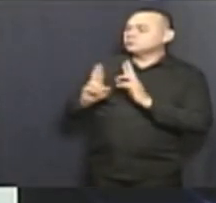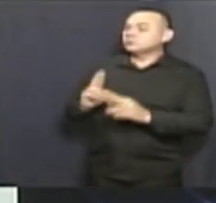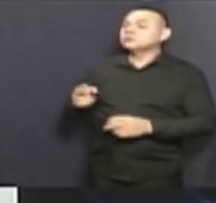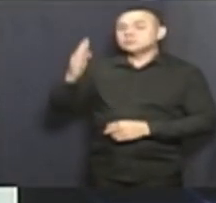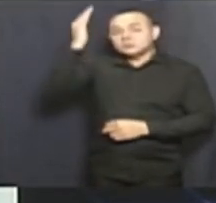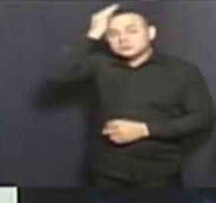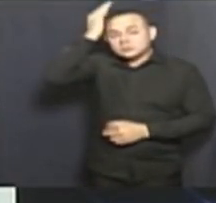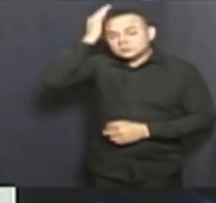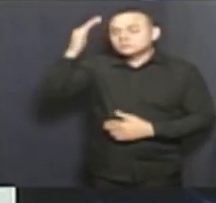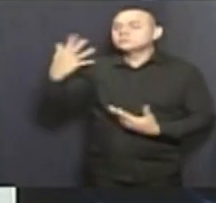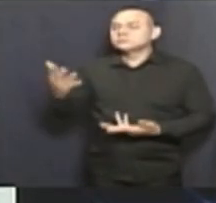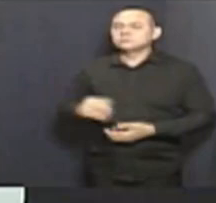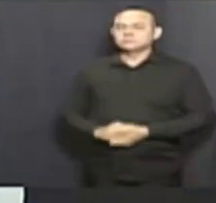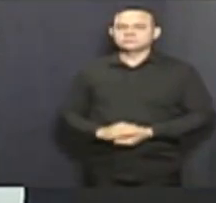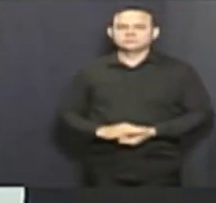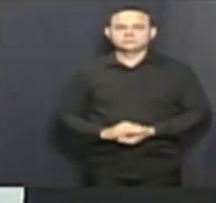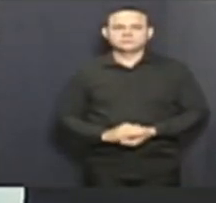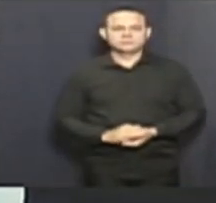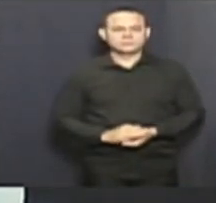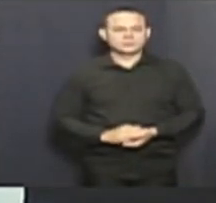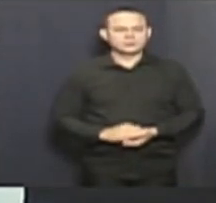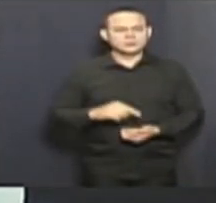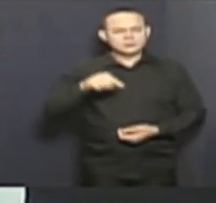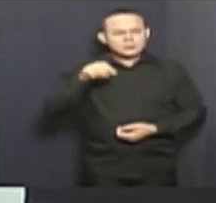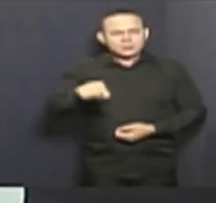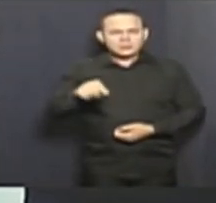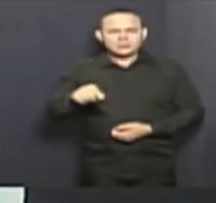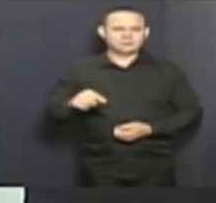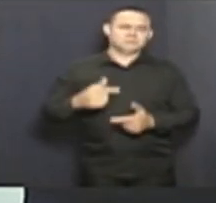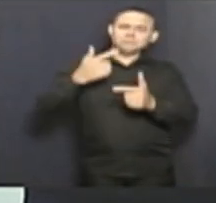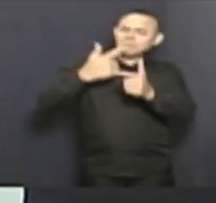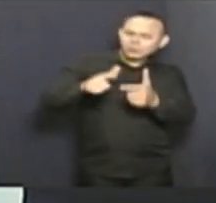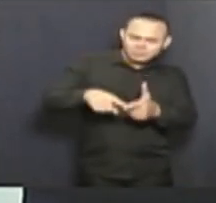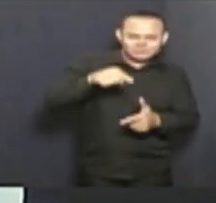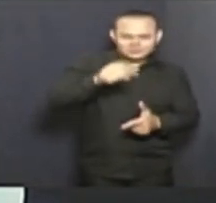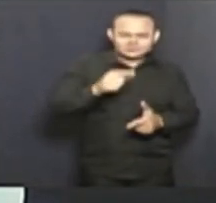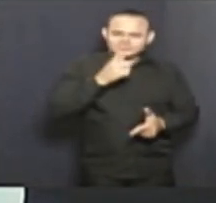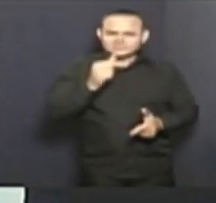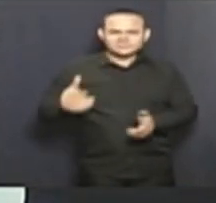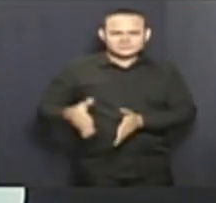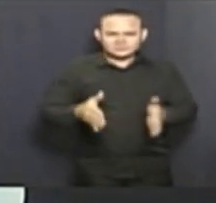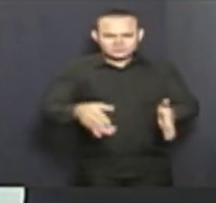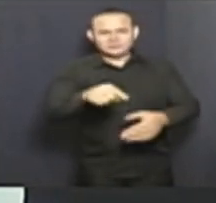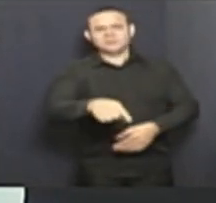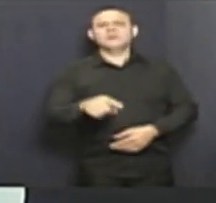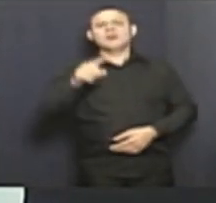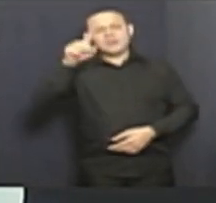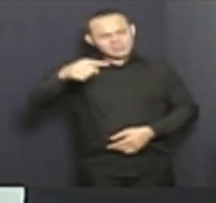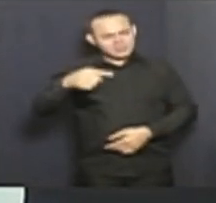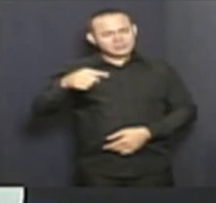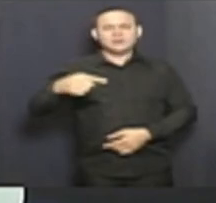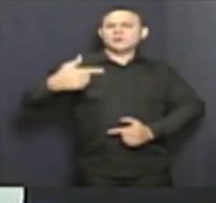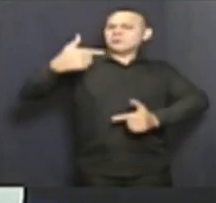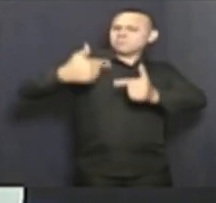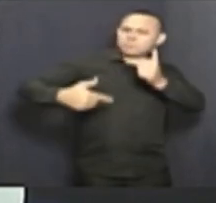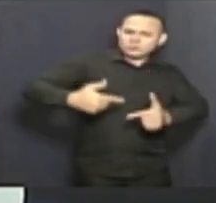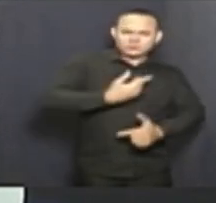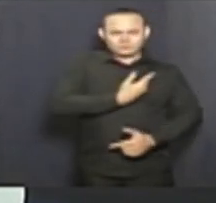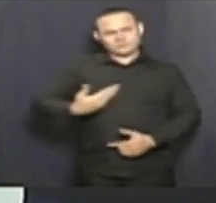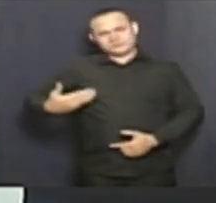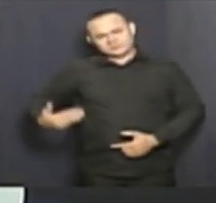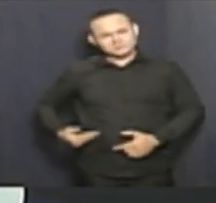reinaldo azambuja o caso específico do rio taquari uma política governamental do passado